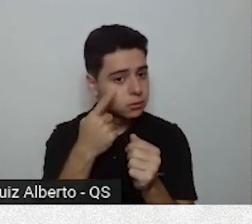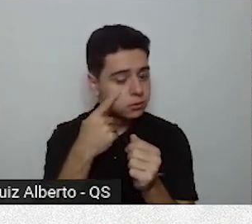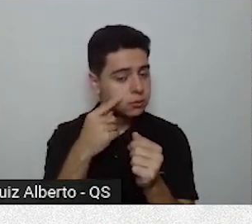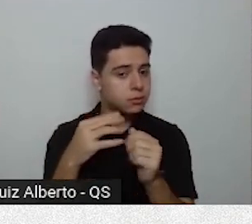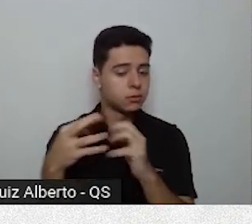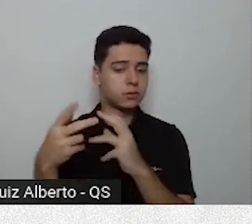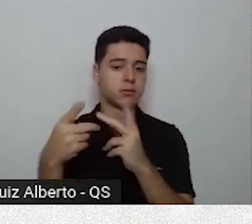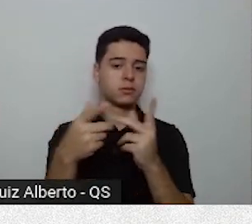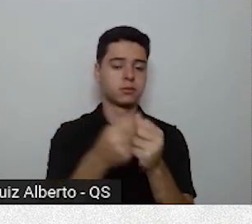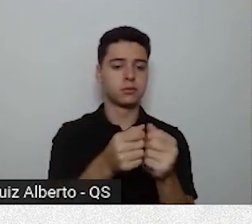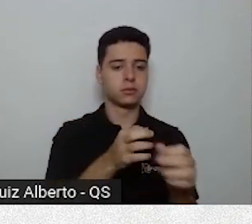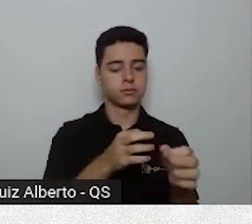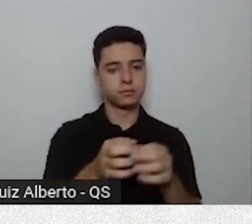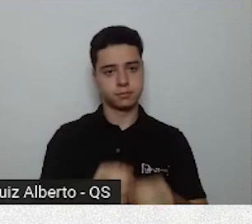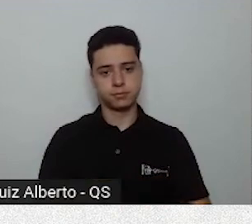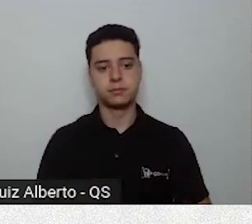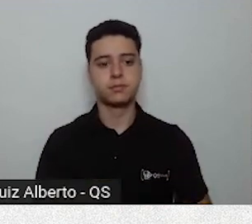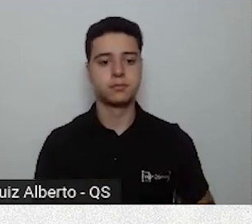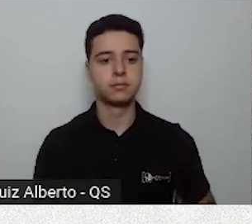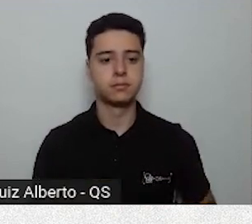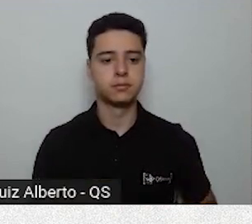o processo dessa pintura.